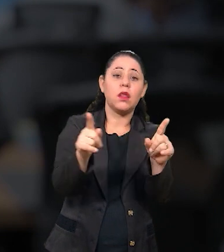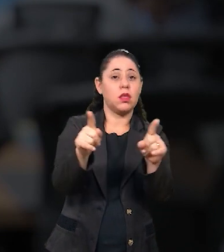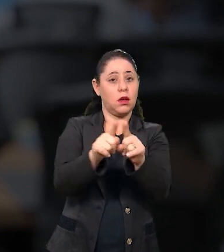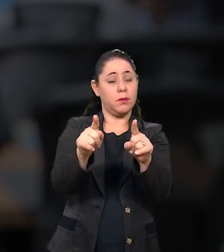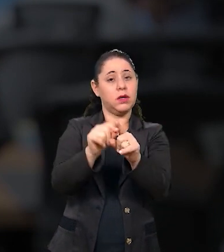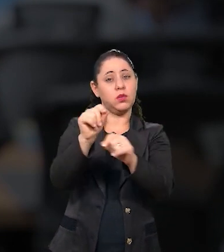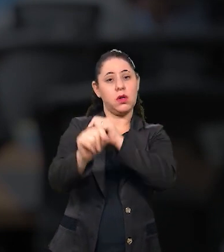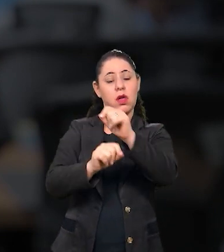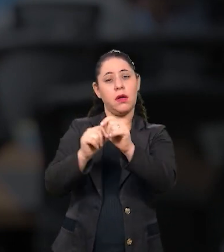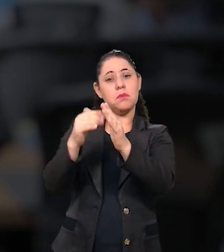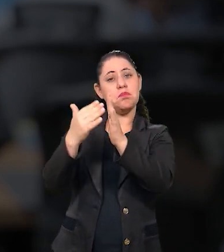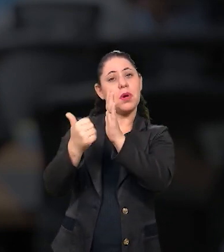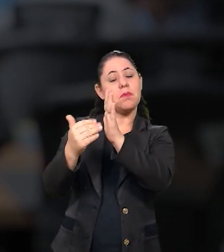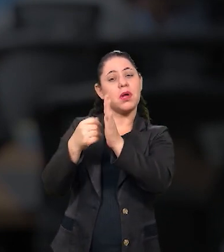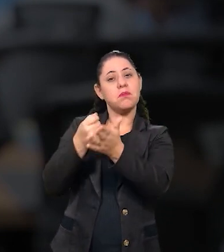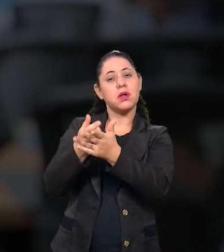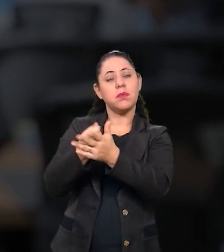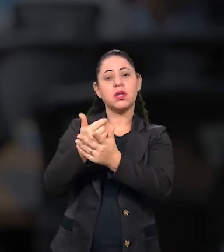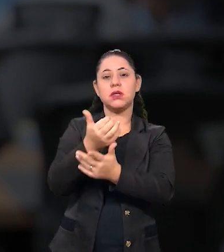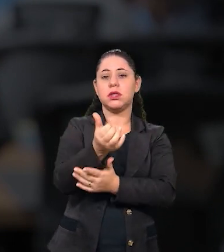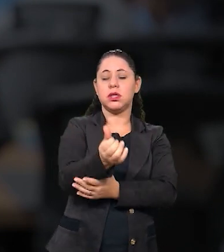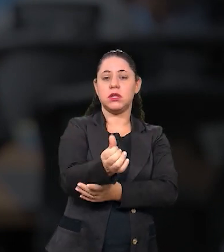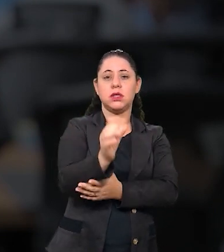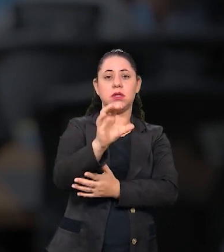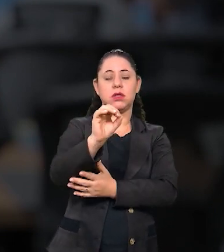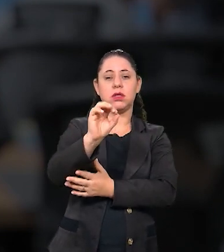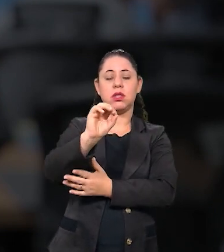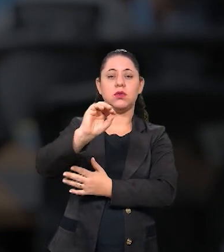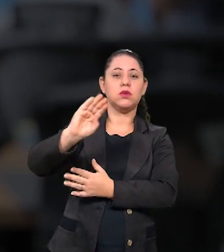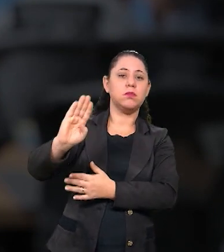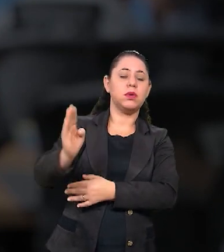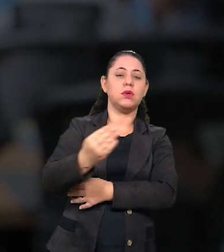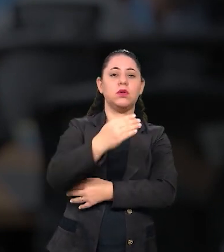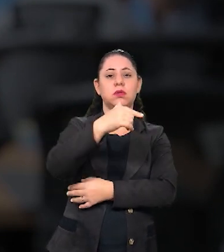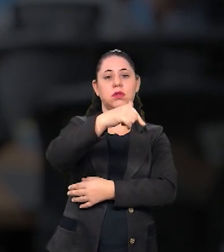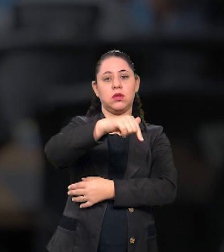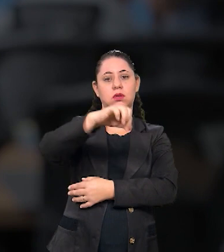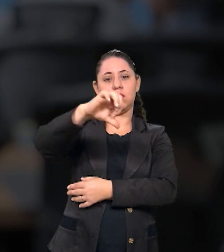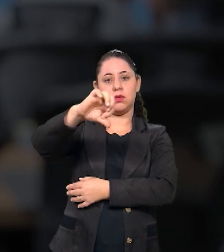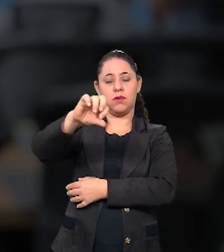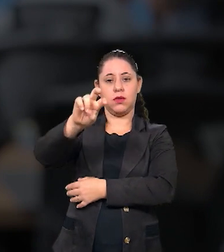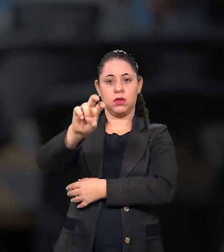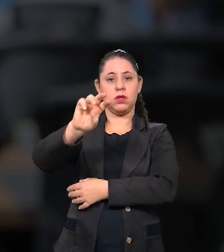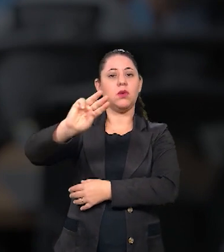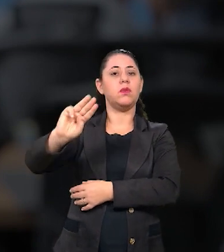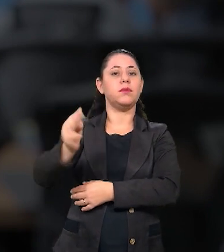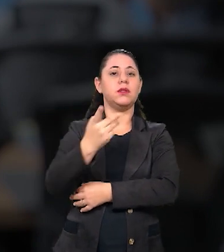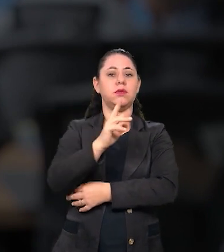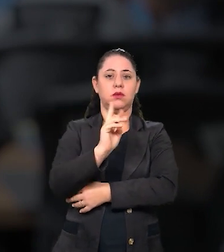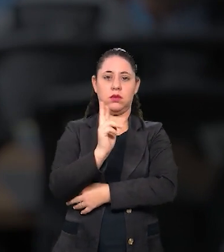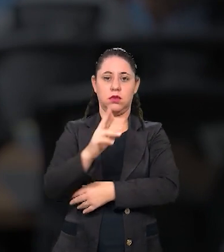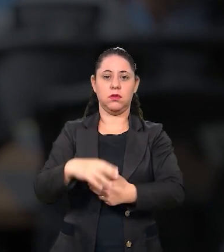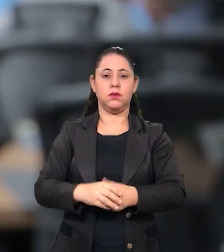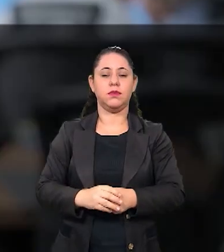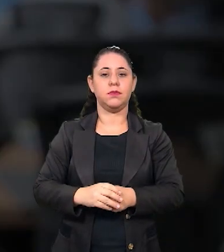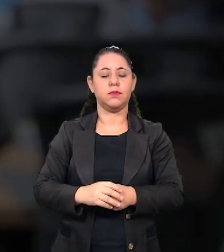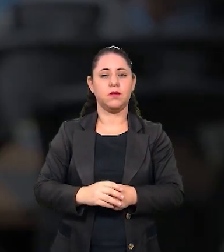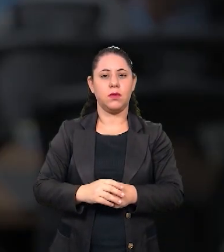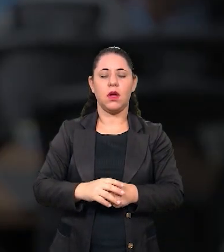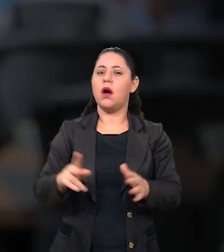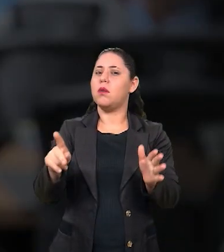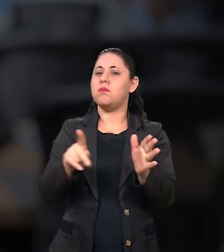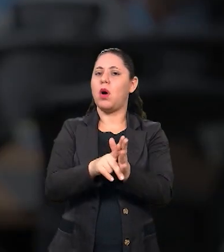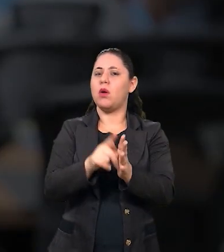as deduções estimadas somam 600 bilhões 795 milhões de reais. Em